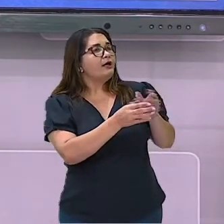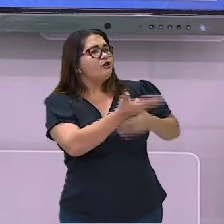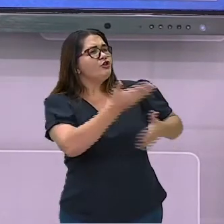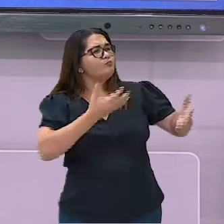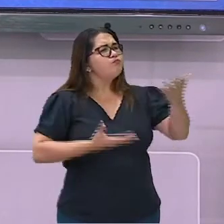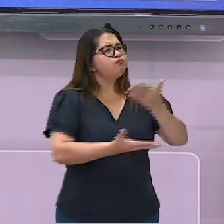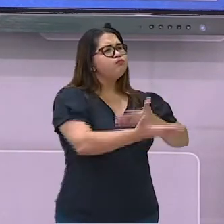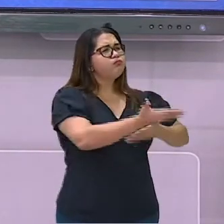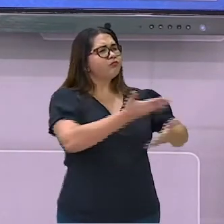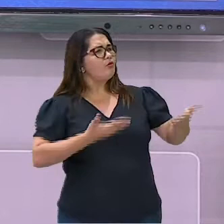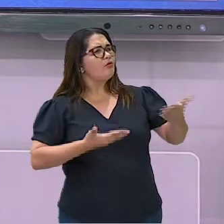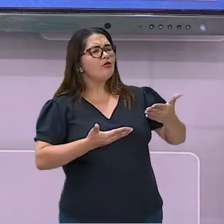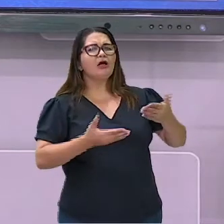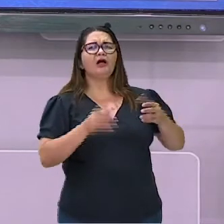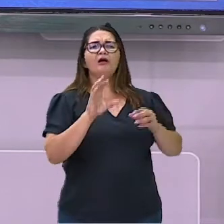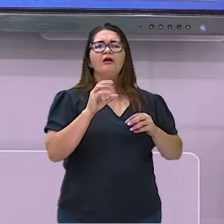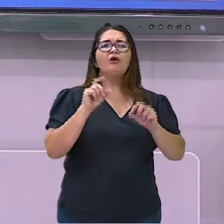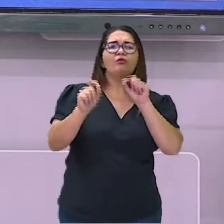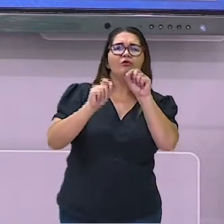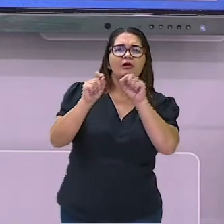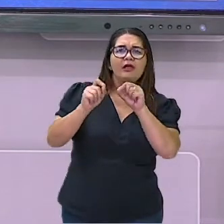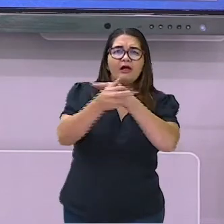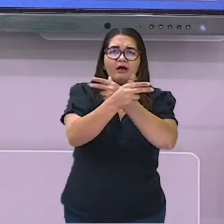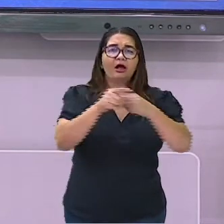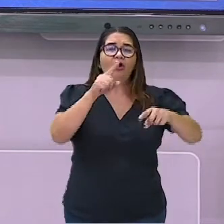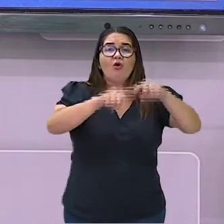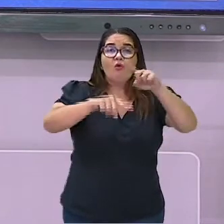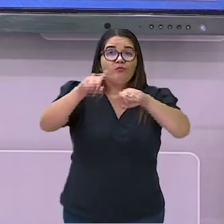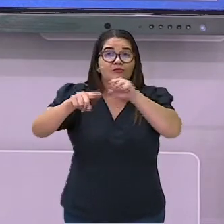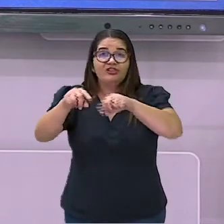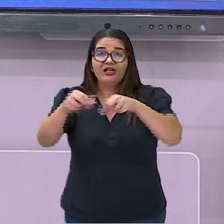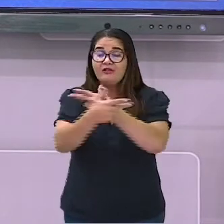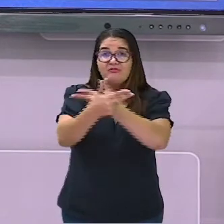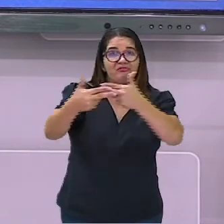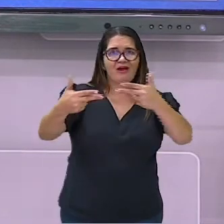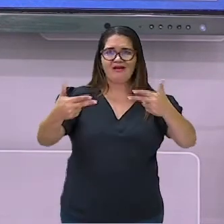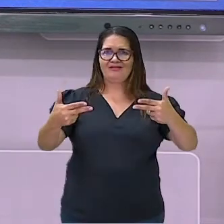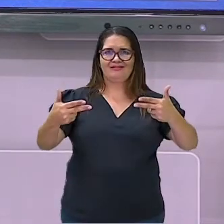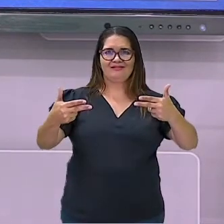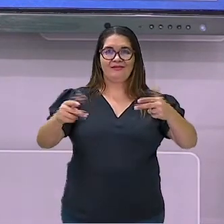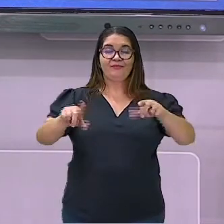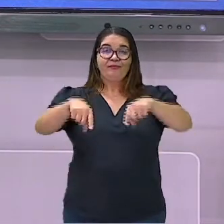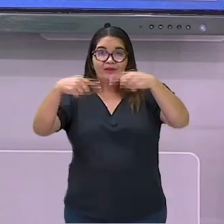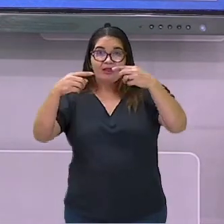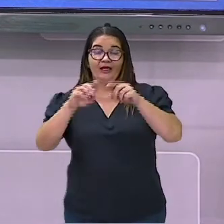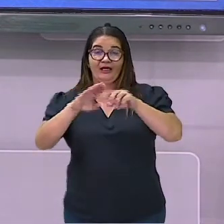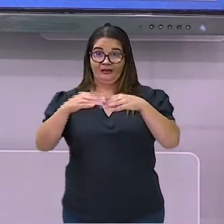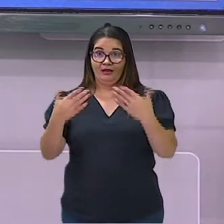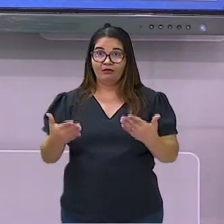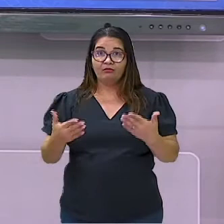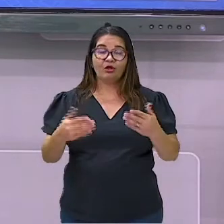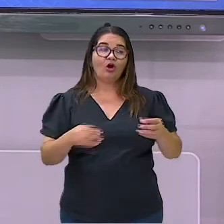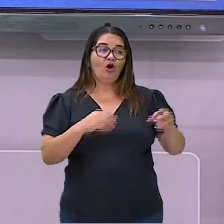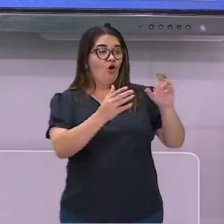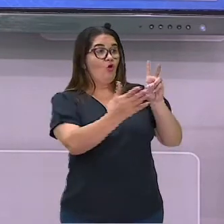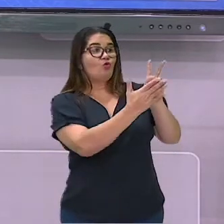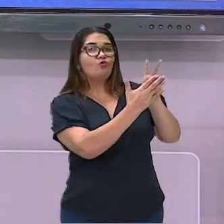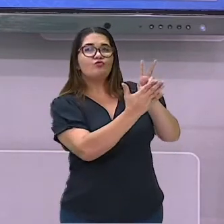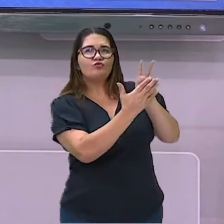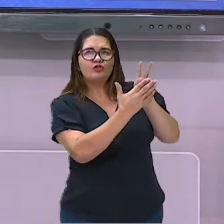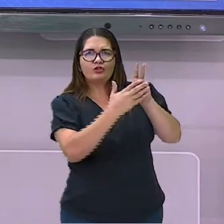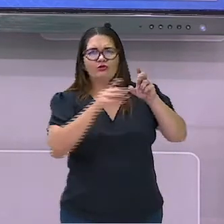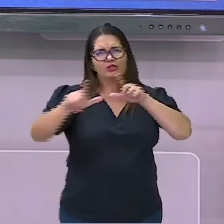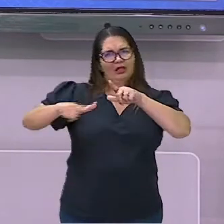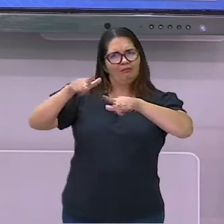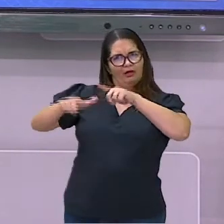expedição colonizadora de Martim Afonso de Souza foi organizada para proteger a costa das